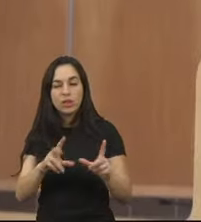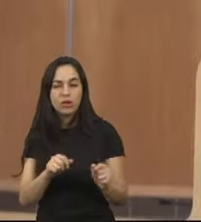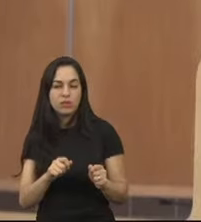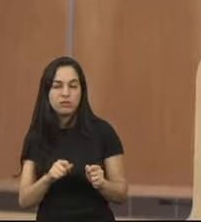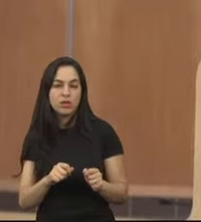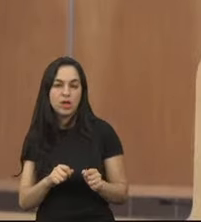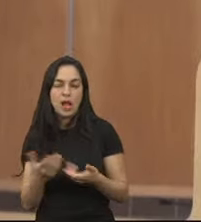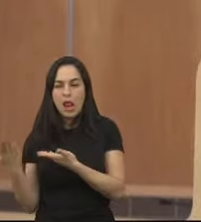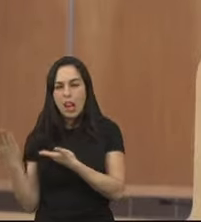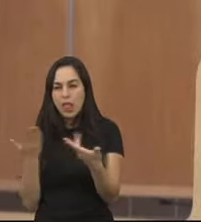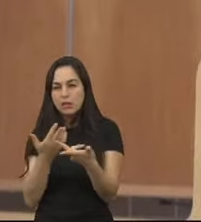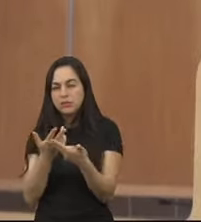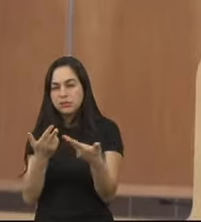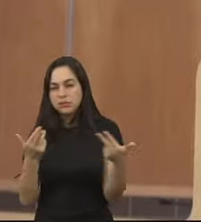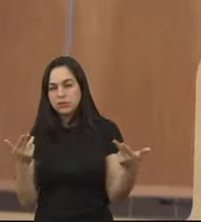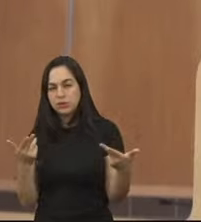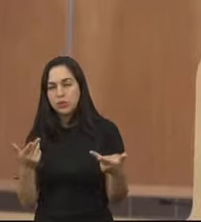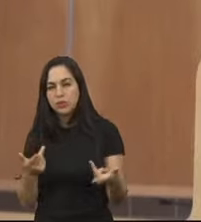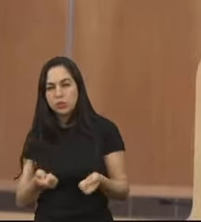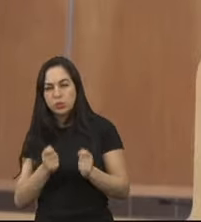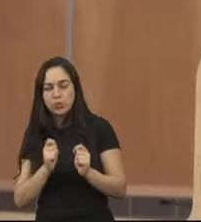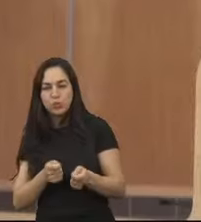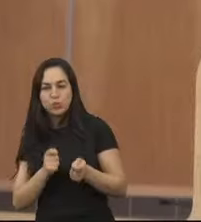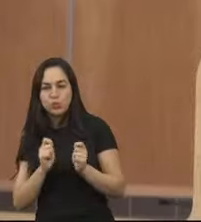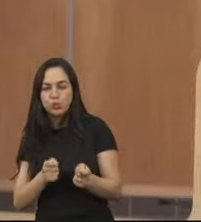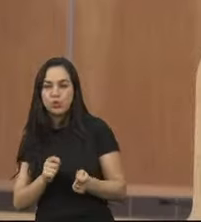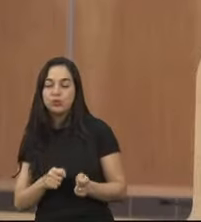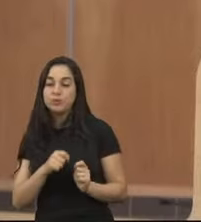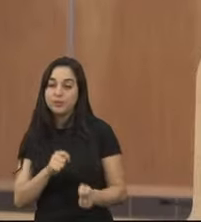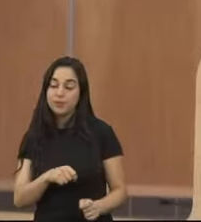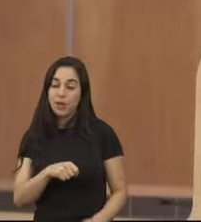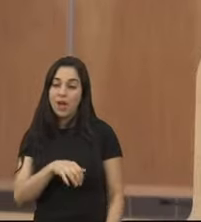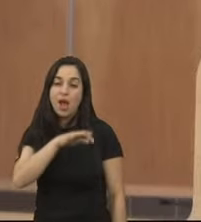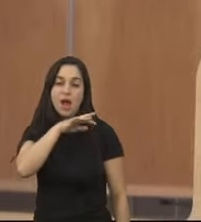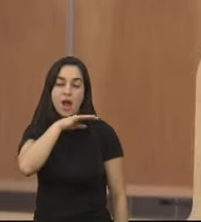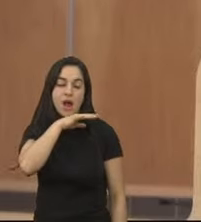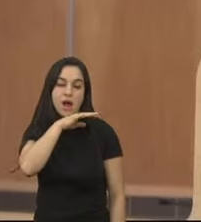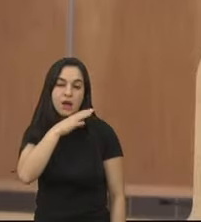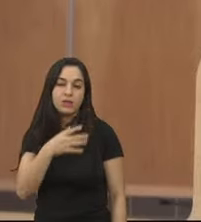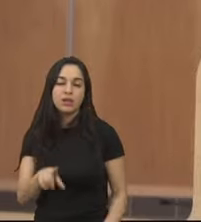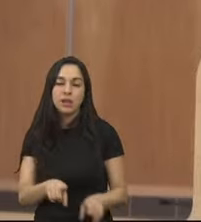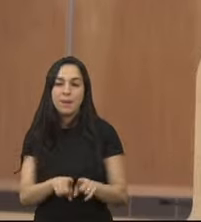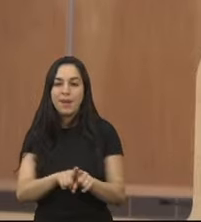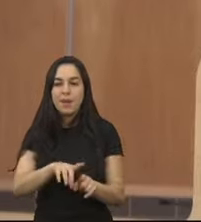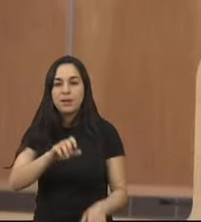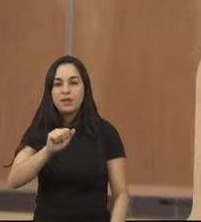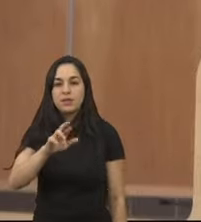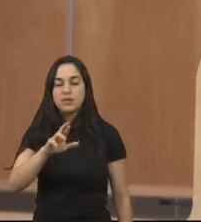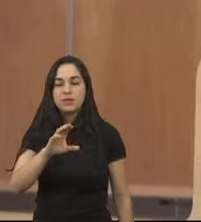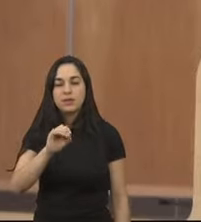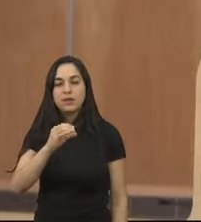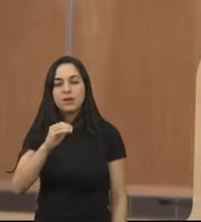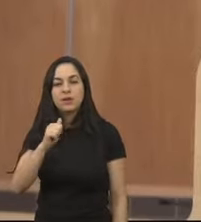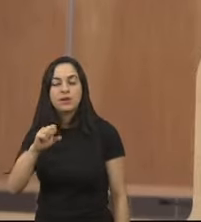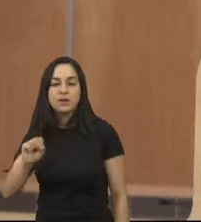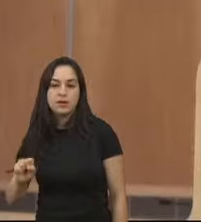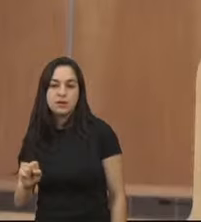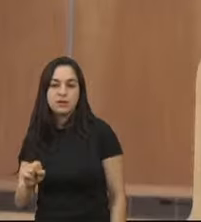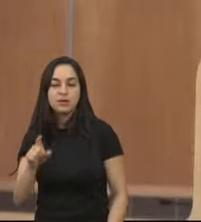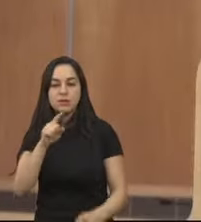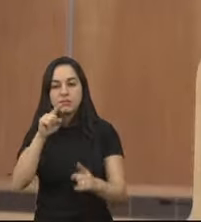de carga movido por propulsão animal. E carroças são os veículos de tração animal destinados ao transporte